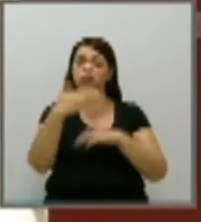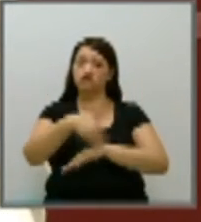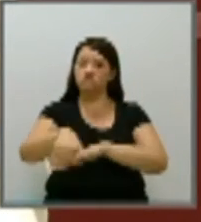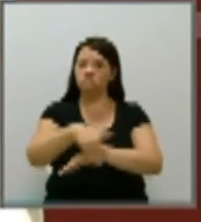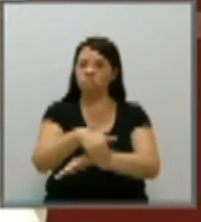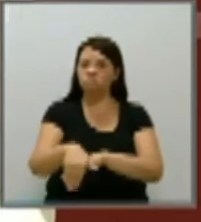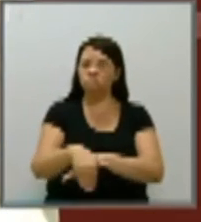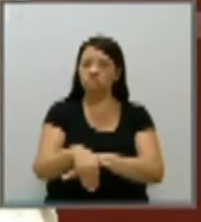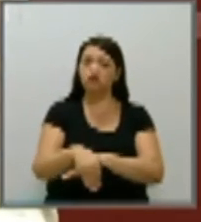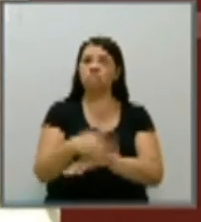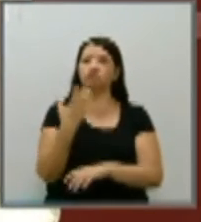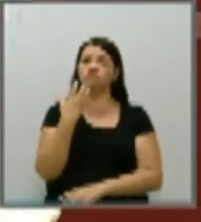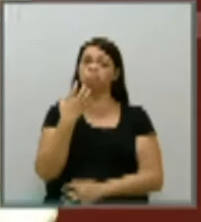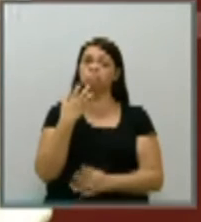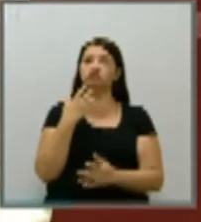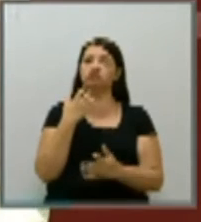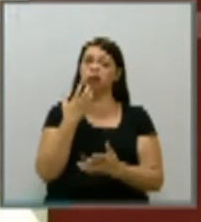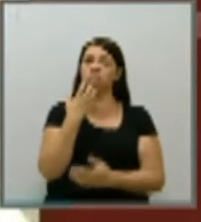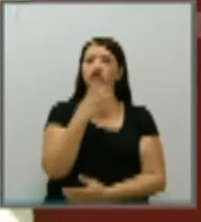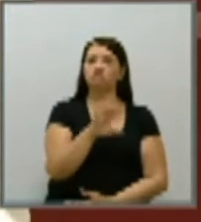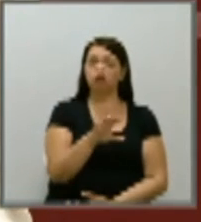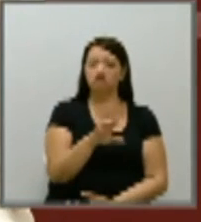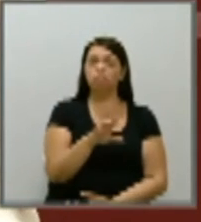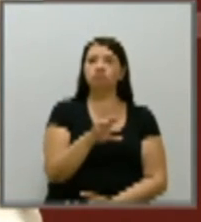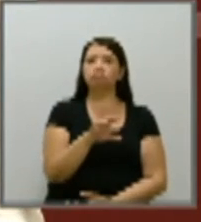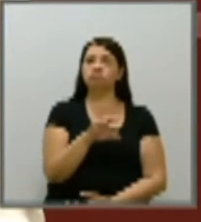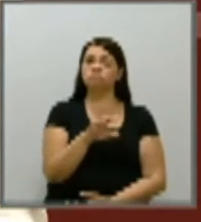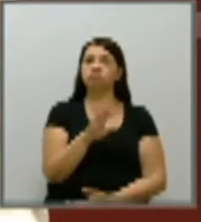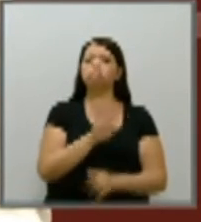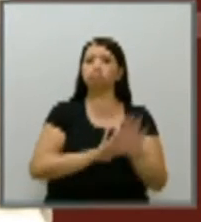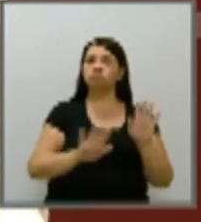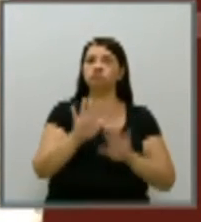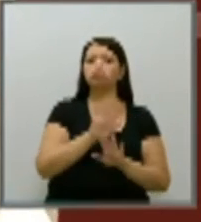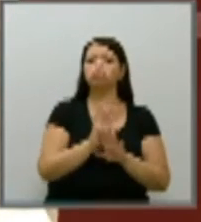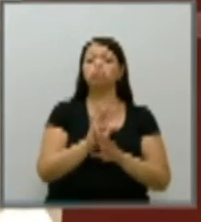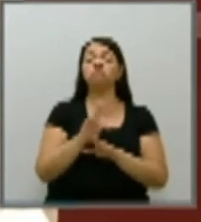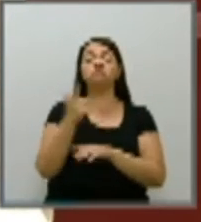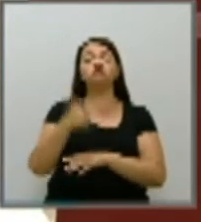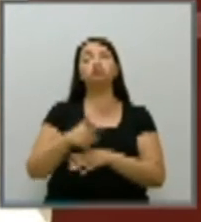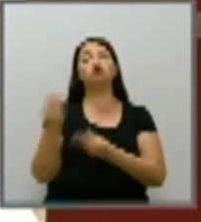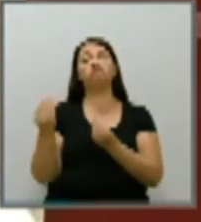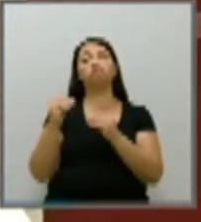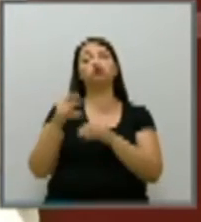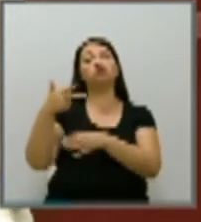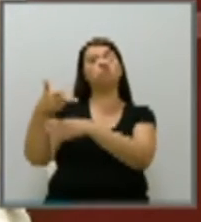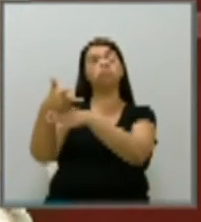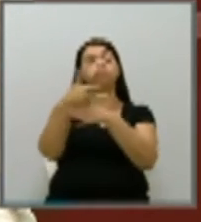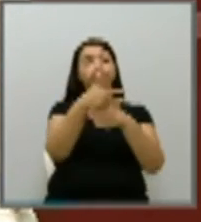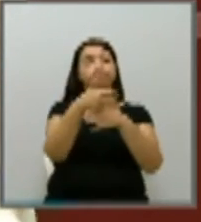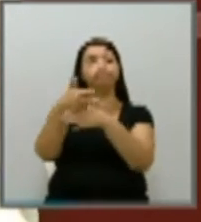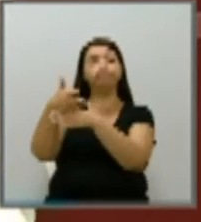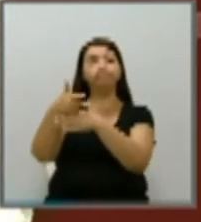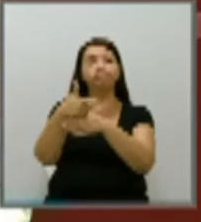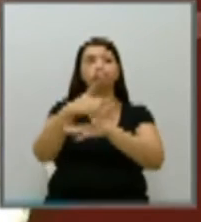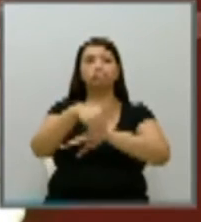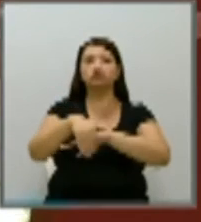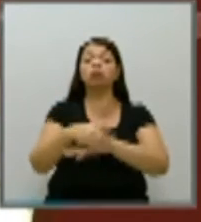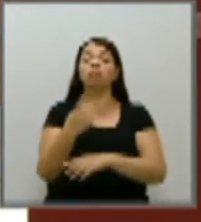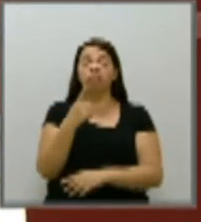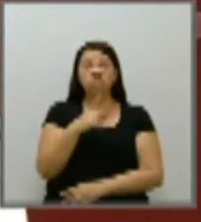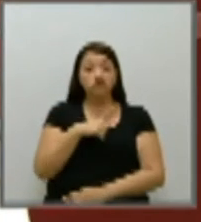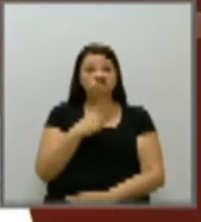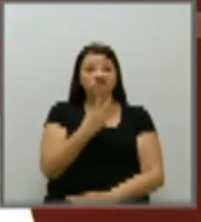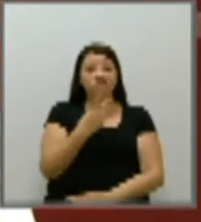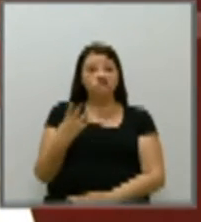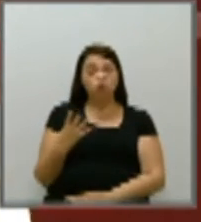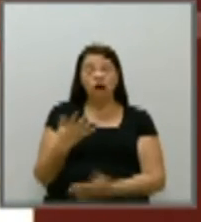ser combatida com a retomada das câmeras de vigilância. Eram 24 quando o senhor assumiu,